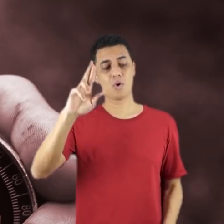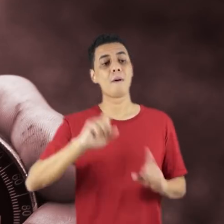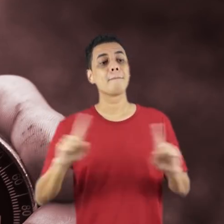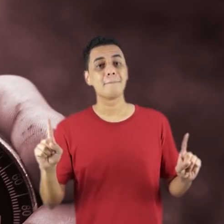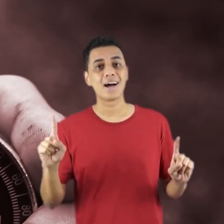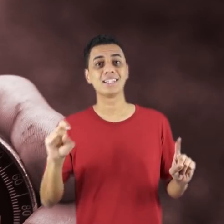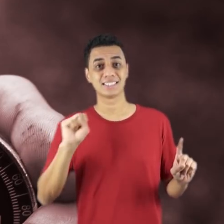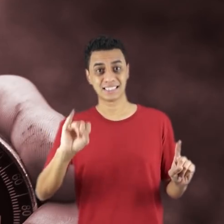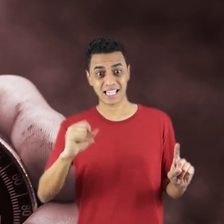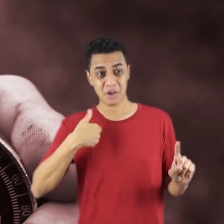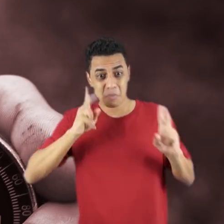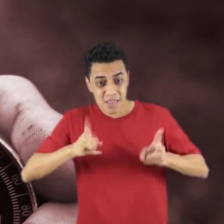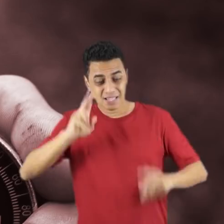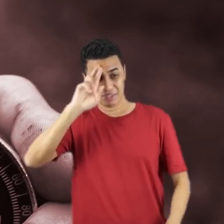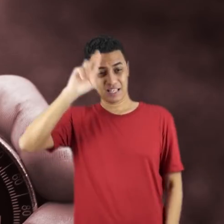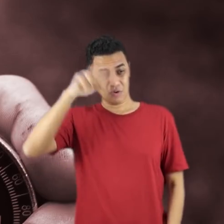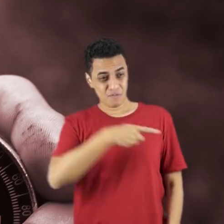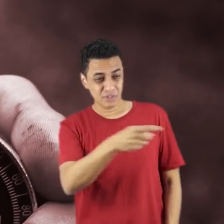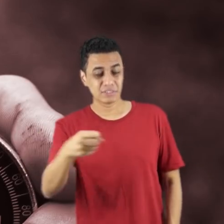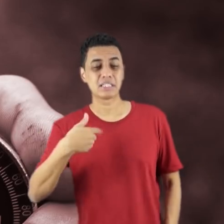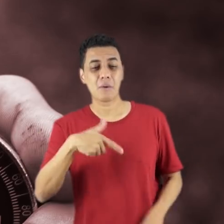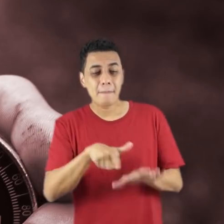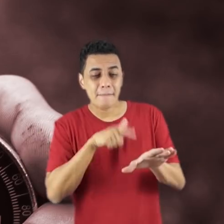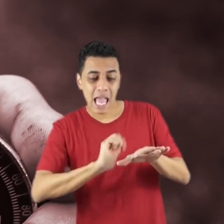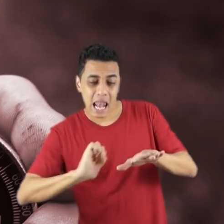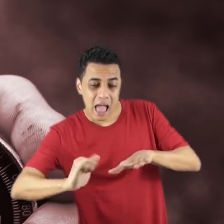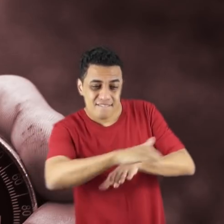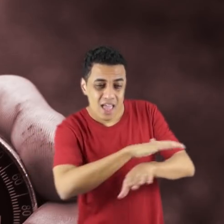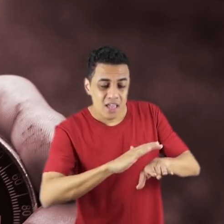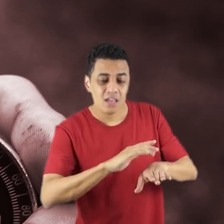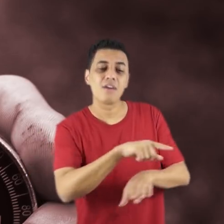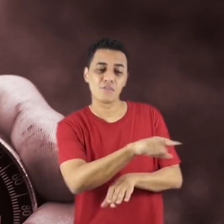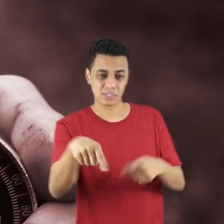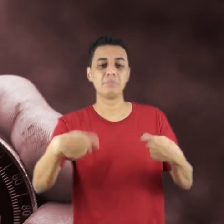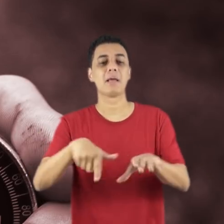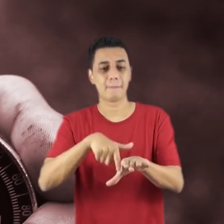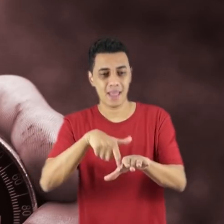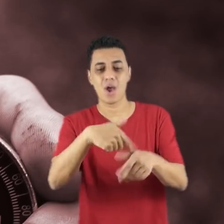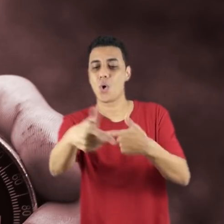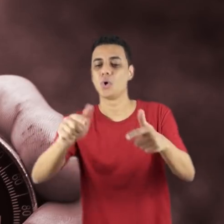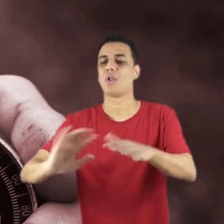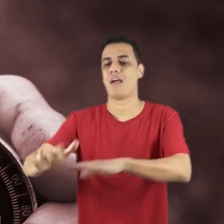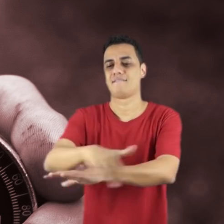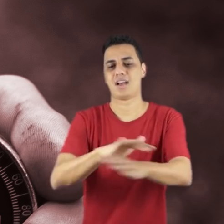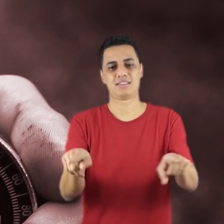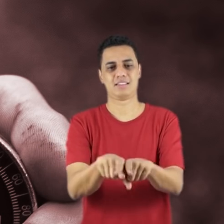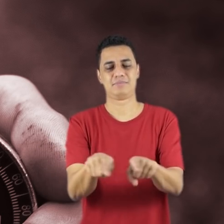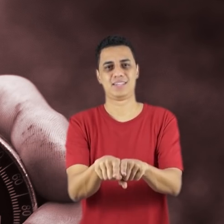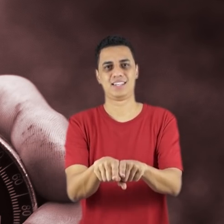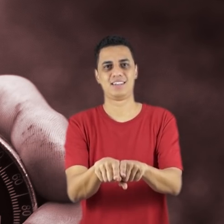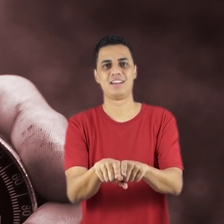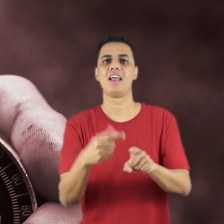sendo Senhor e Mestre de vocês, lavei os seus pés, vocês também devem lavar os pés uns dos outros. Eu dei o exemplo para que